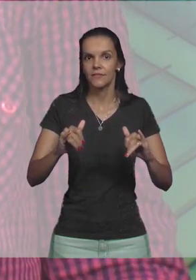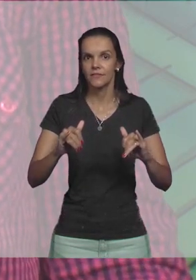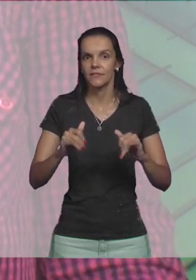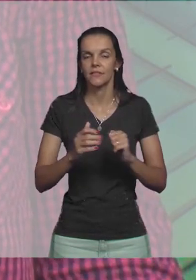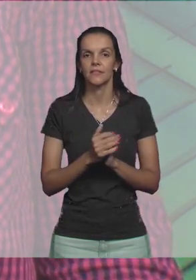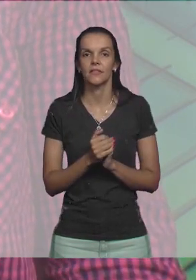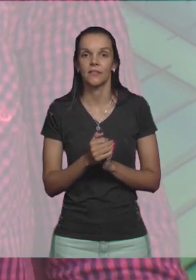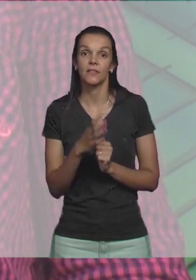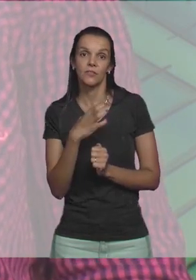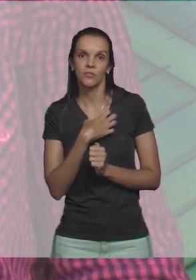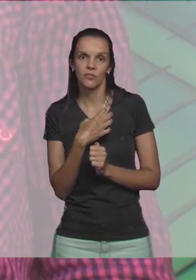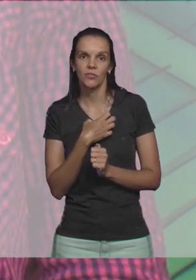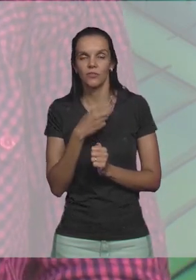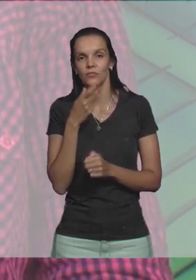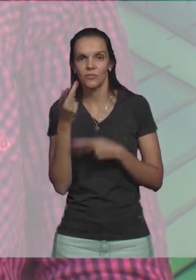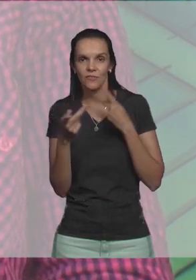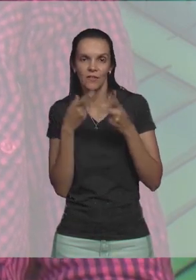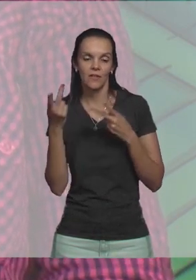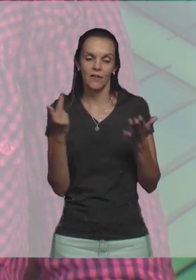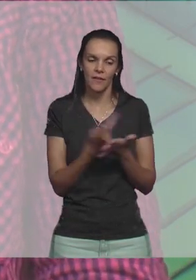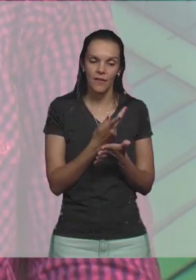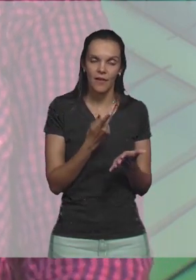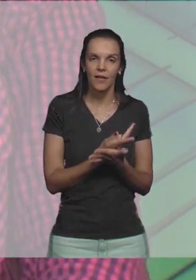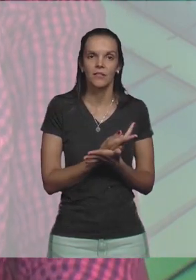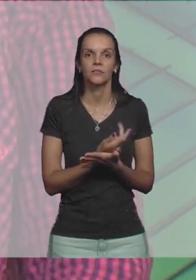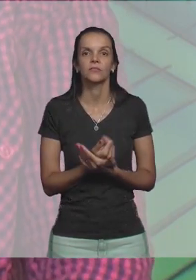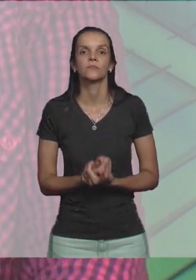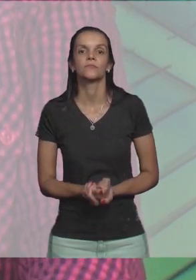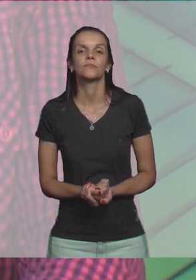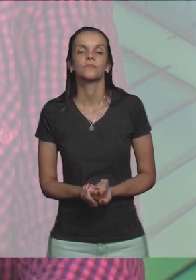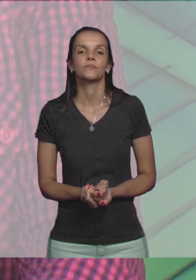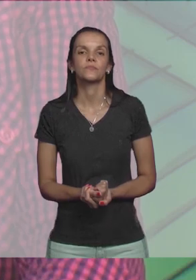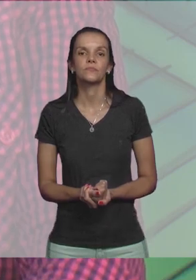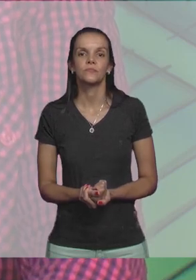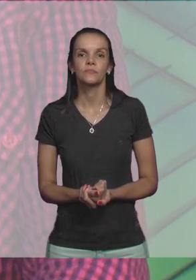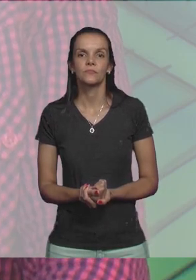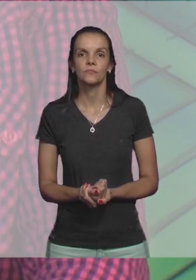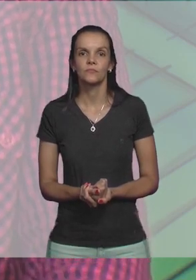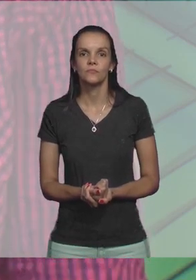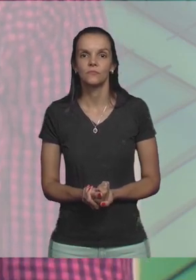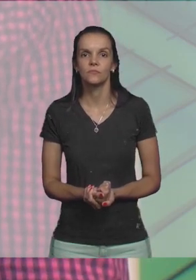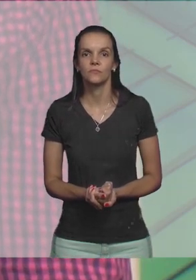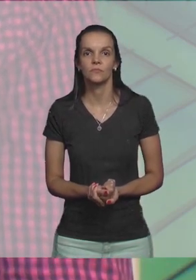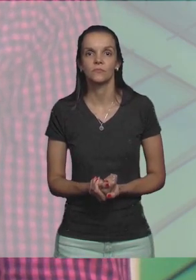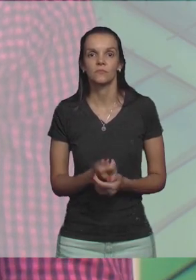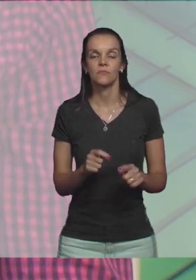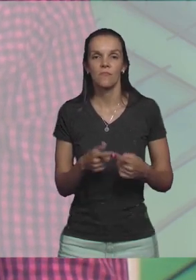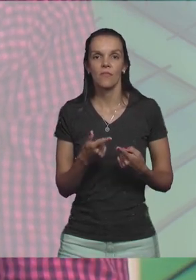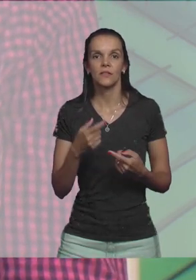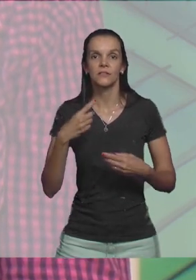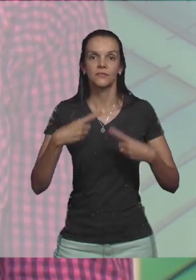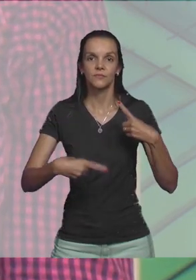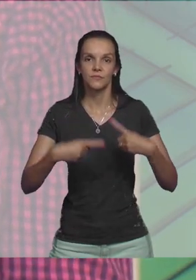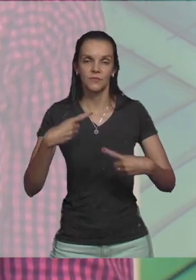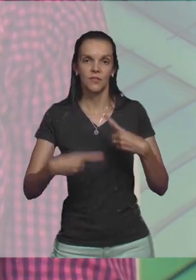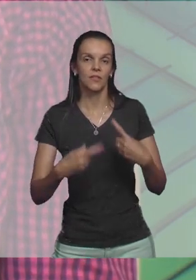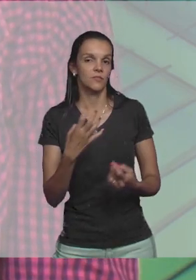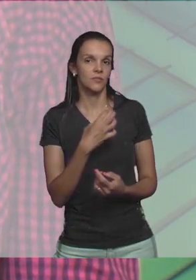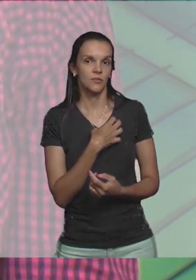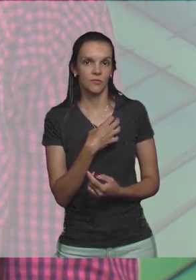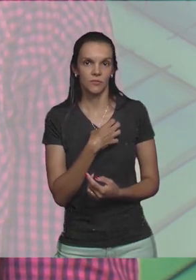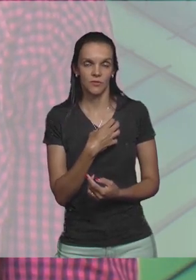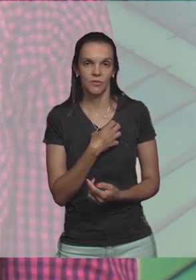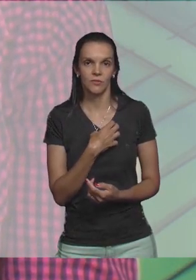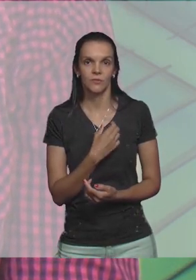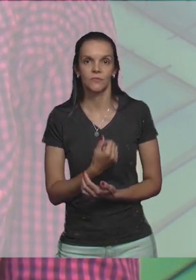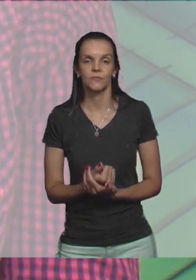muito errada. E a gente vê, e isso é em várias questões, não é só em referente ao negro. Mas pelo menos está sendo discutido de alguma